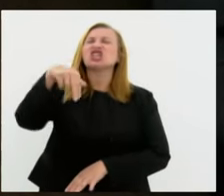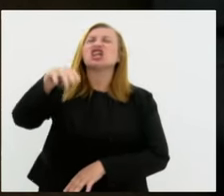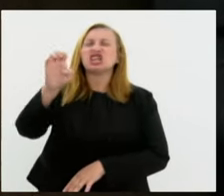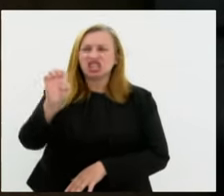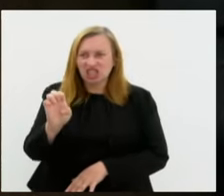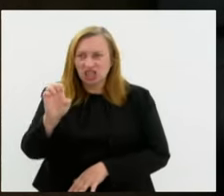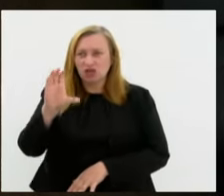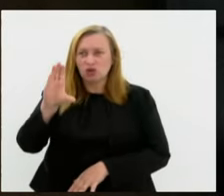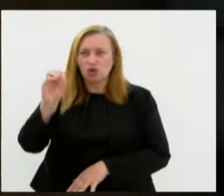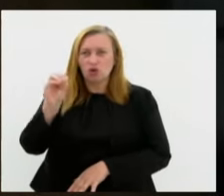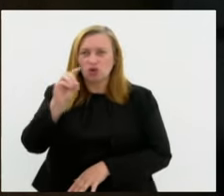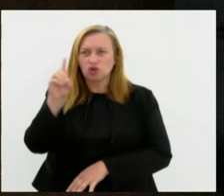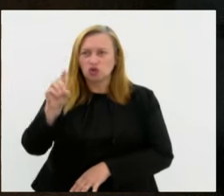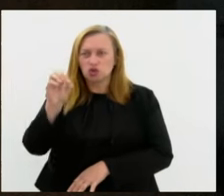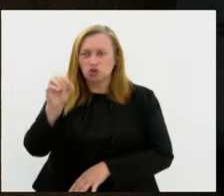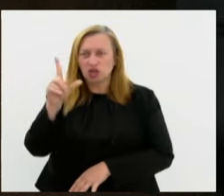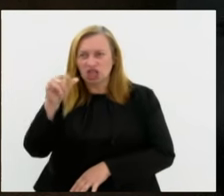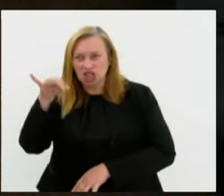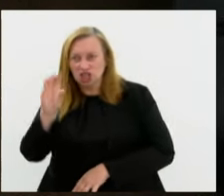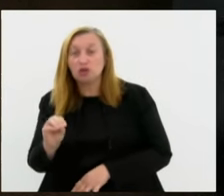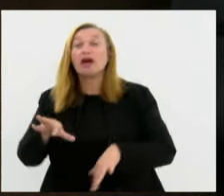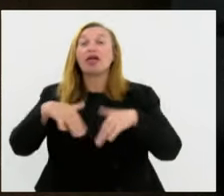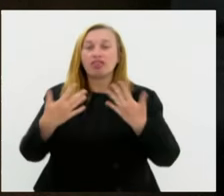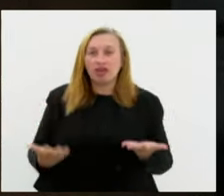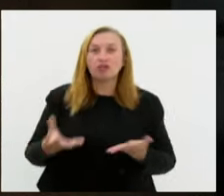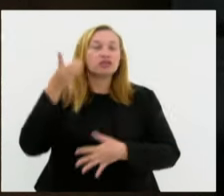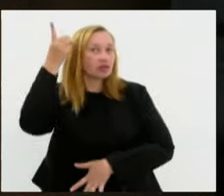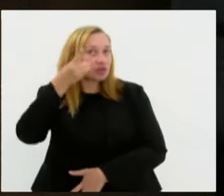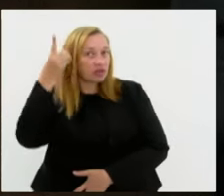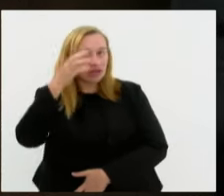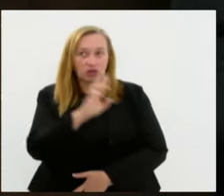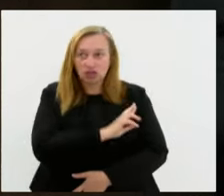isso. Então, deputado Bacelar,